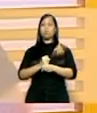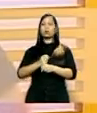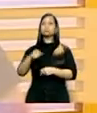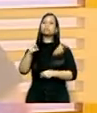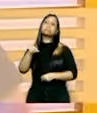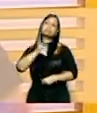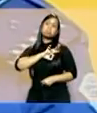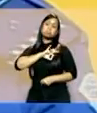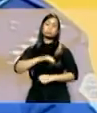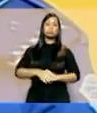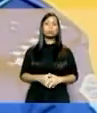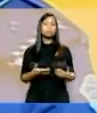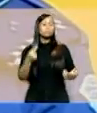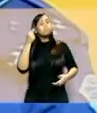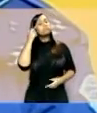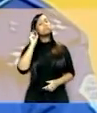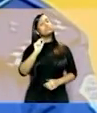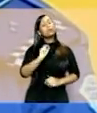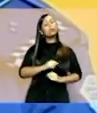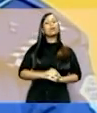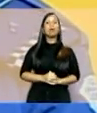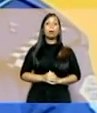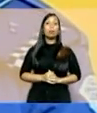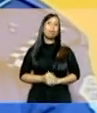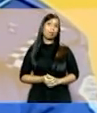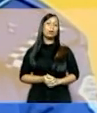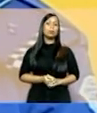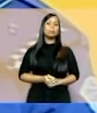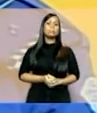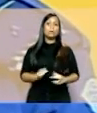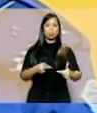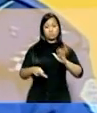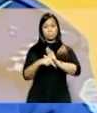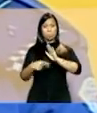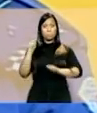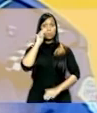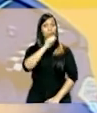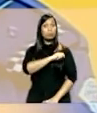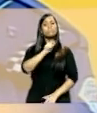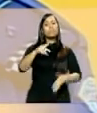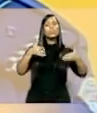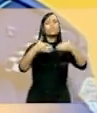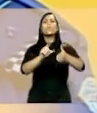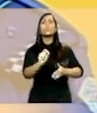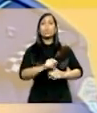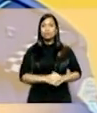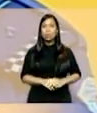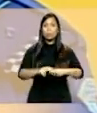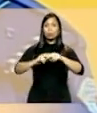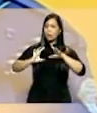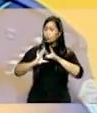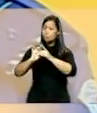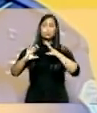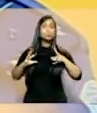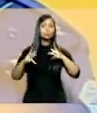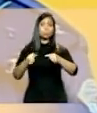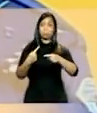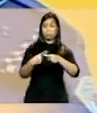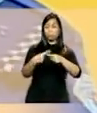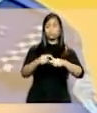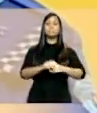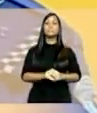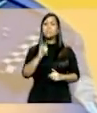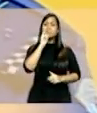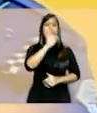de estrada? Eu penso que a questão do Rio Pretense é ligada no contexto geral. Certo. Porque